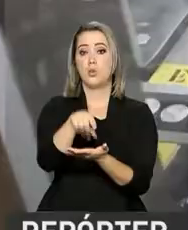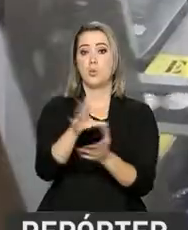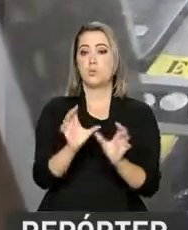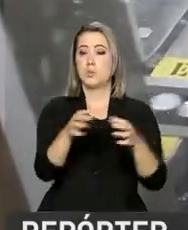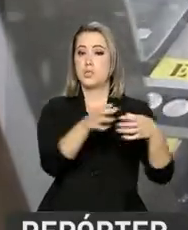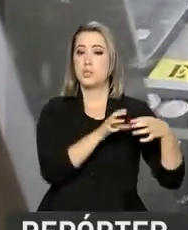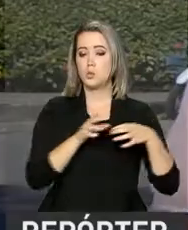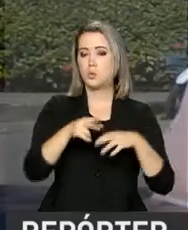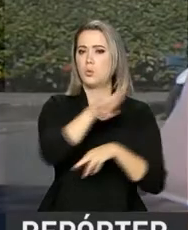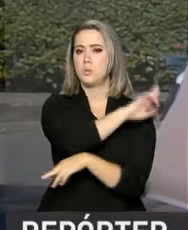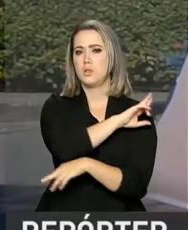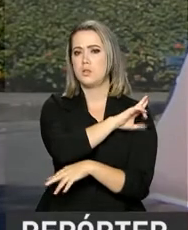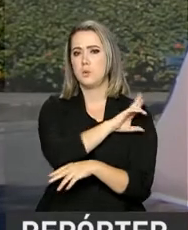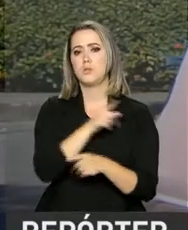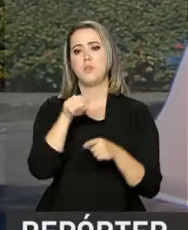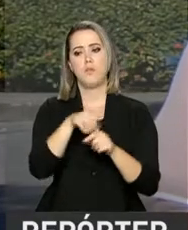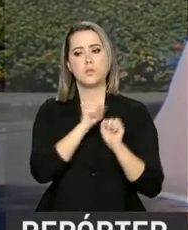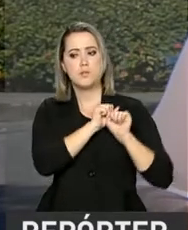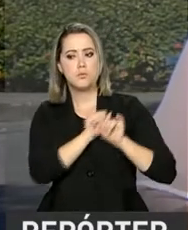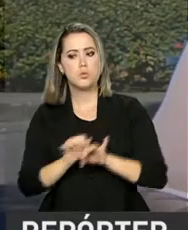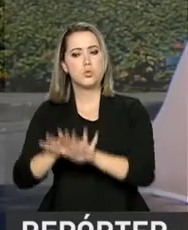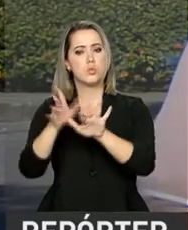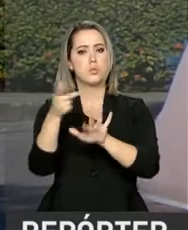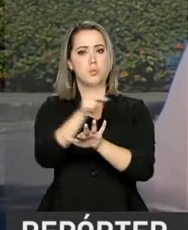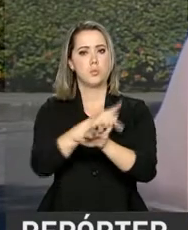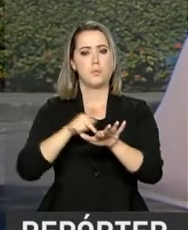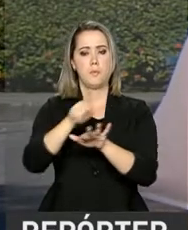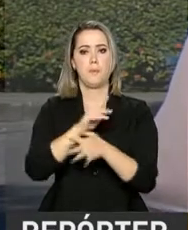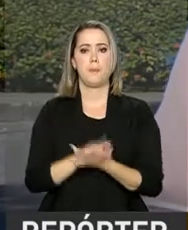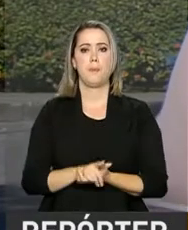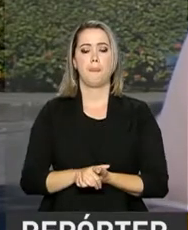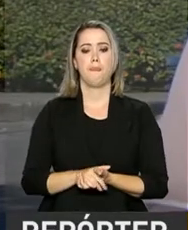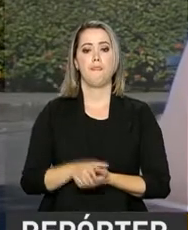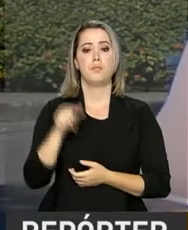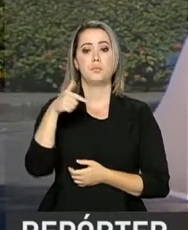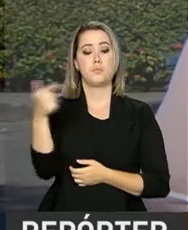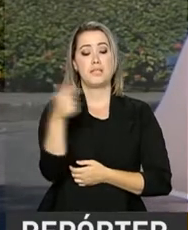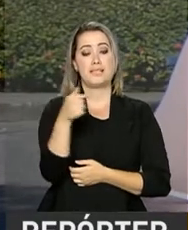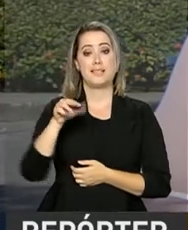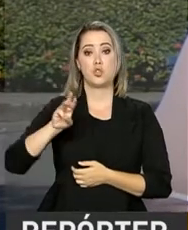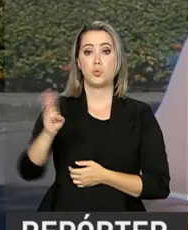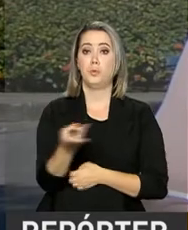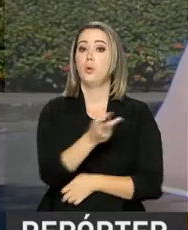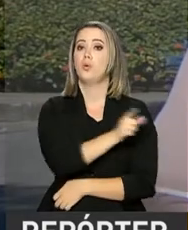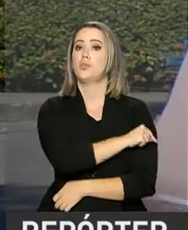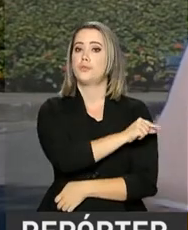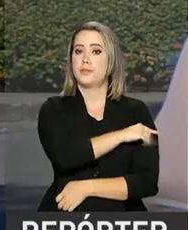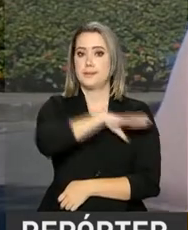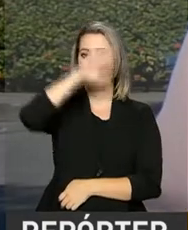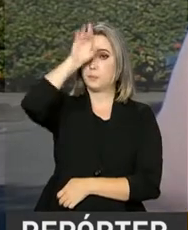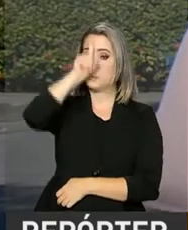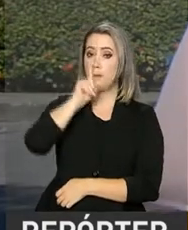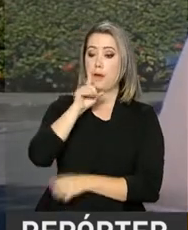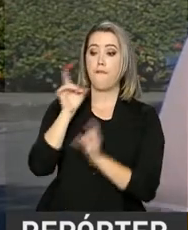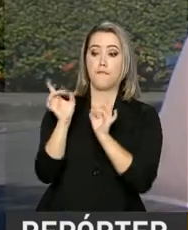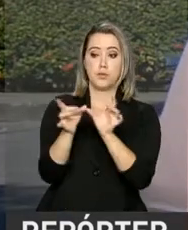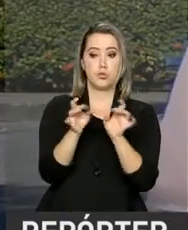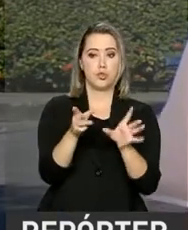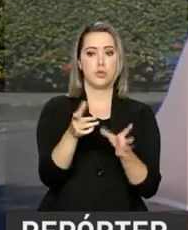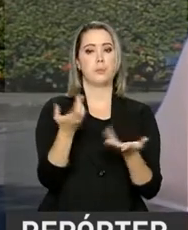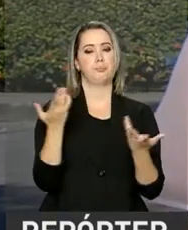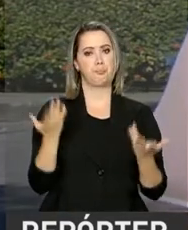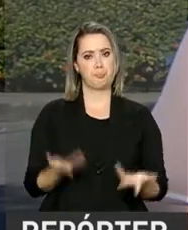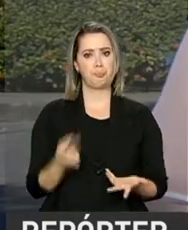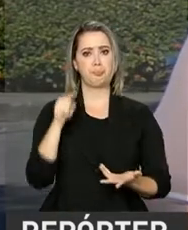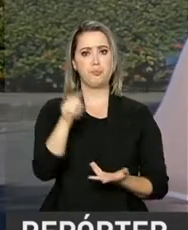países que estão precisando até o final deste ano cerca de 7 milhões de doses contra a febre amarela deverão ser exportadas ea